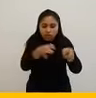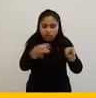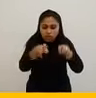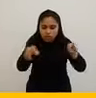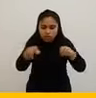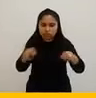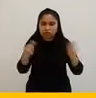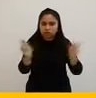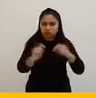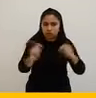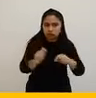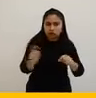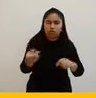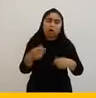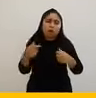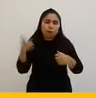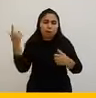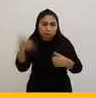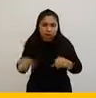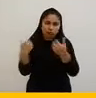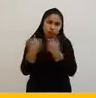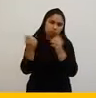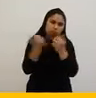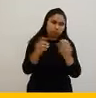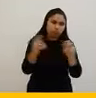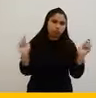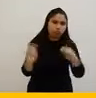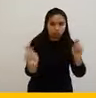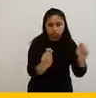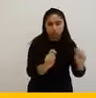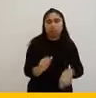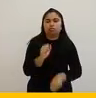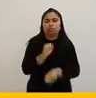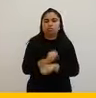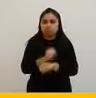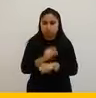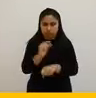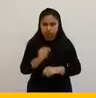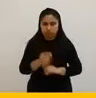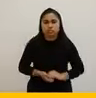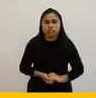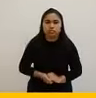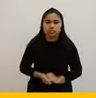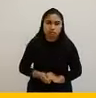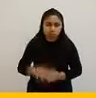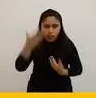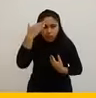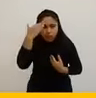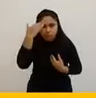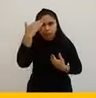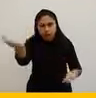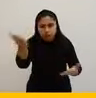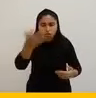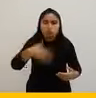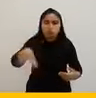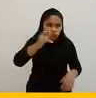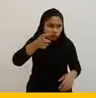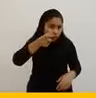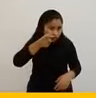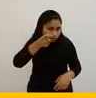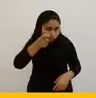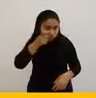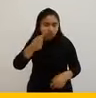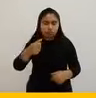para a disponibilização de novos carros para atender a população. Eu agradeço a todos